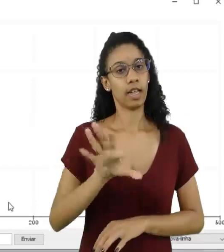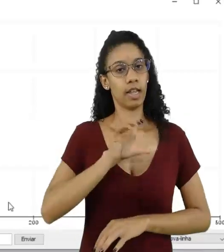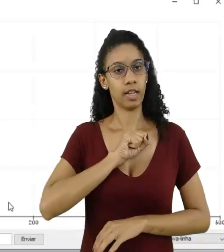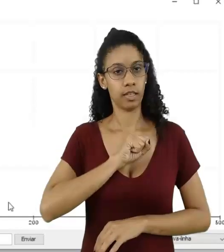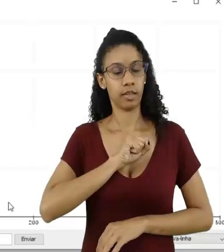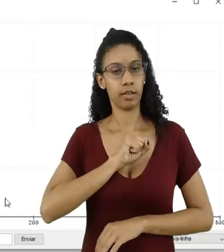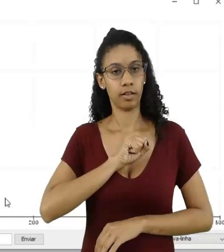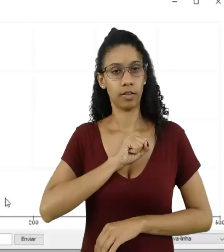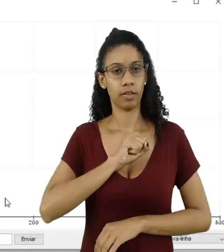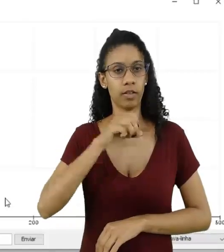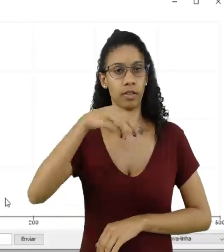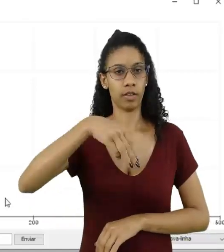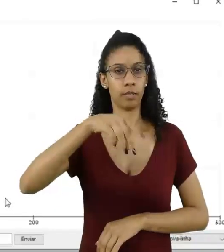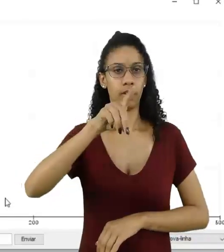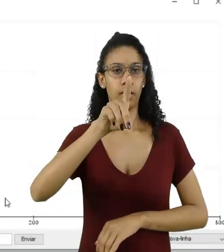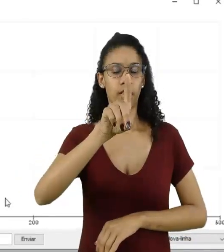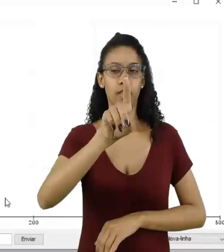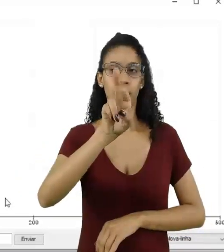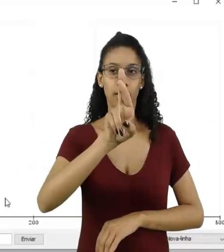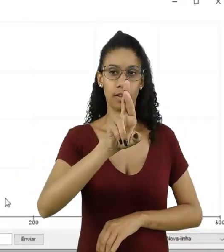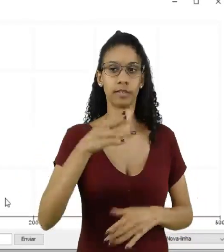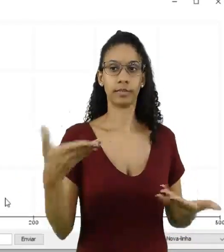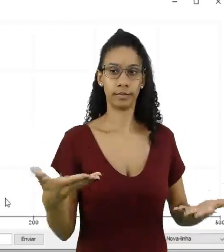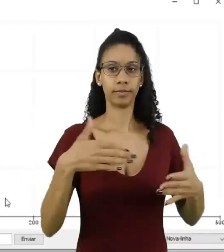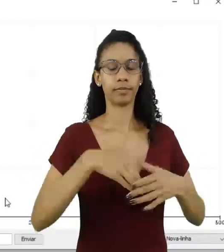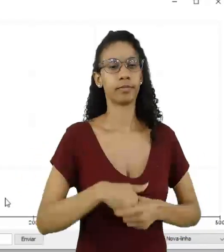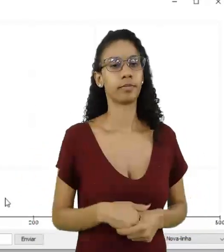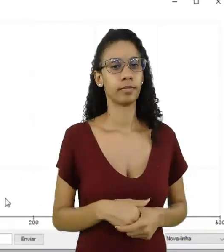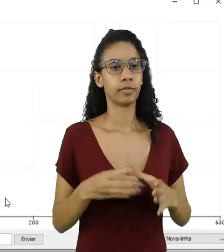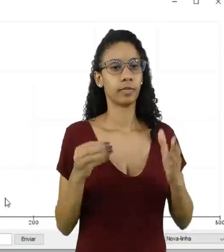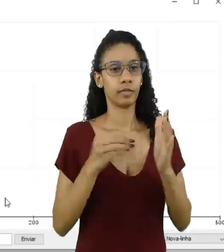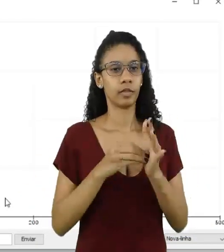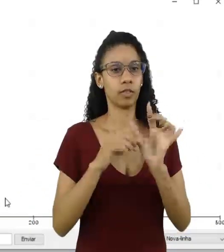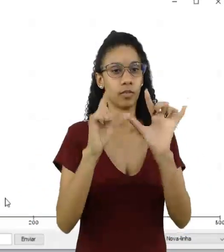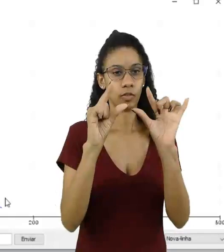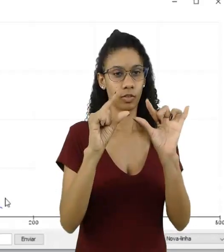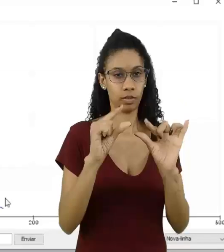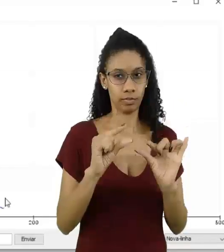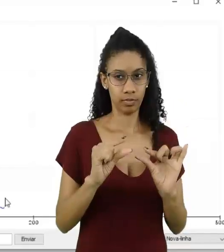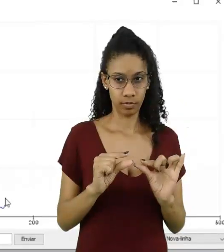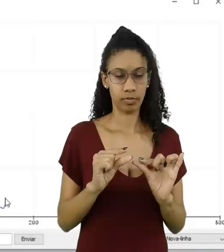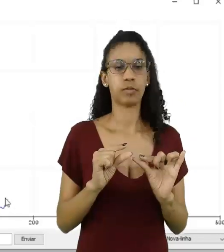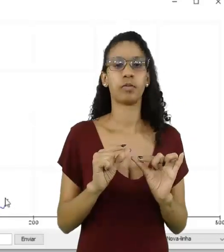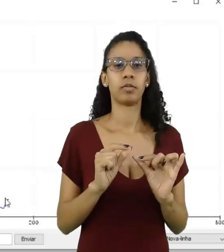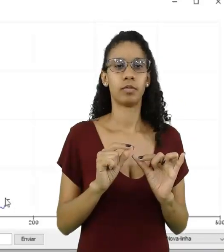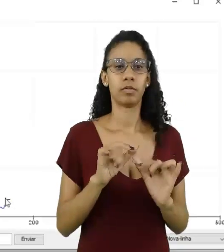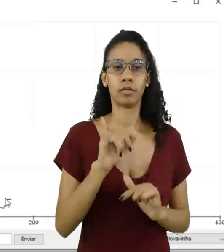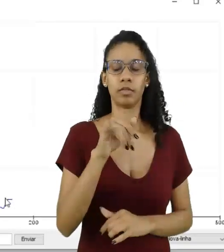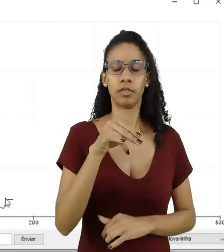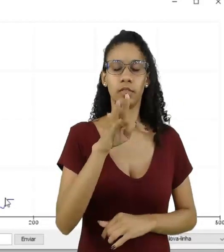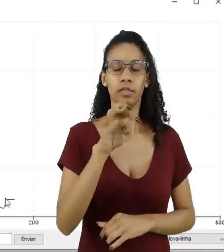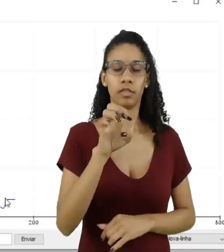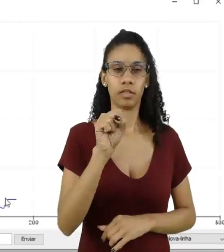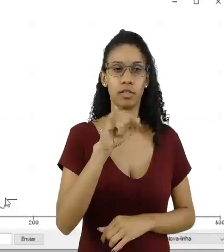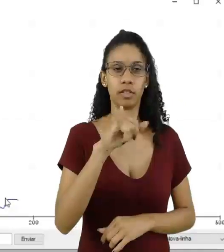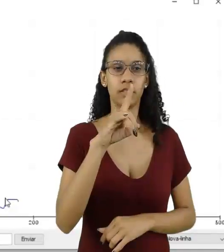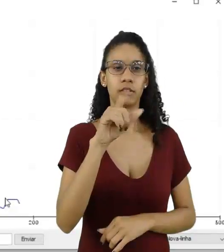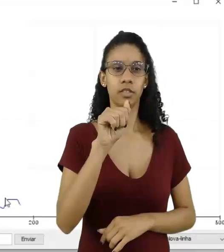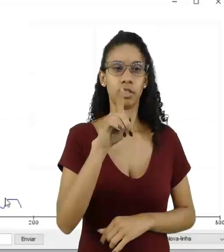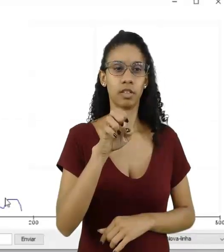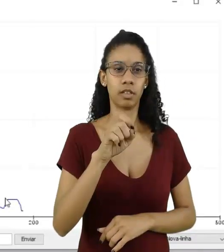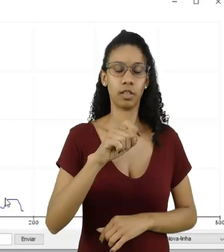recebido pelo meu LDR. Eu vou colocando o dedo aqui, vou diminuindo a intensidade, vou aumentando,